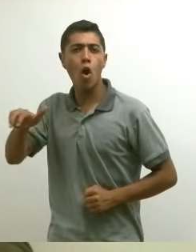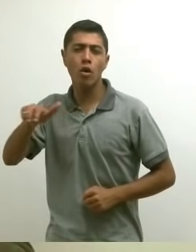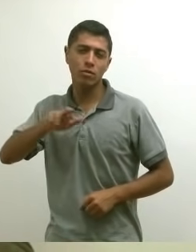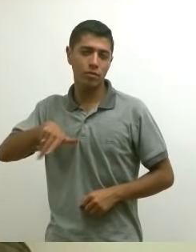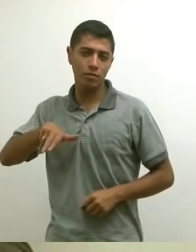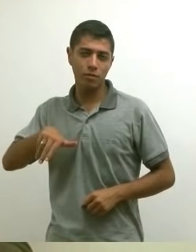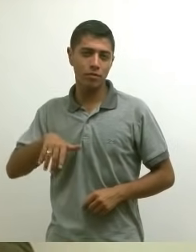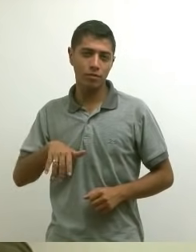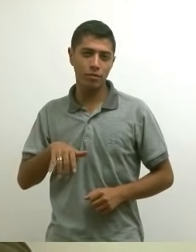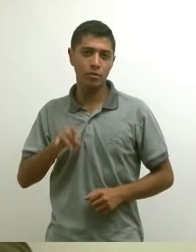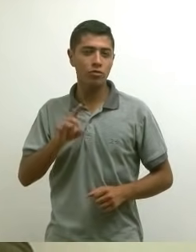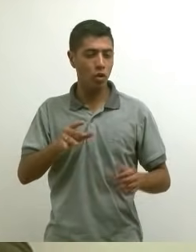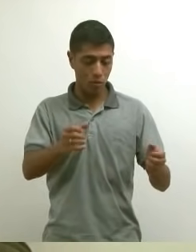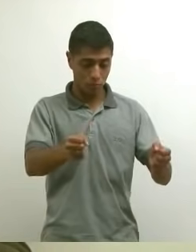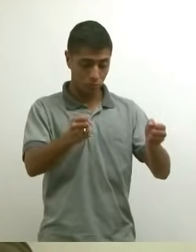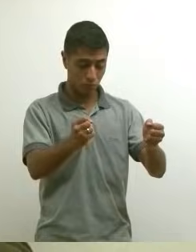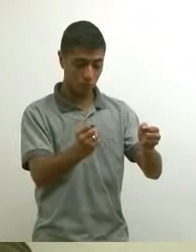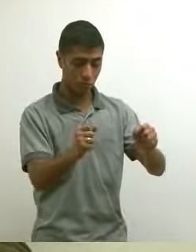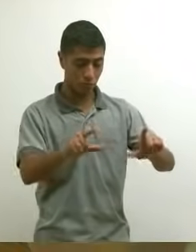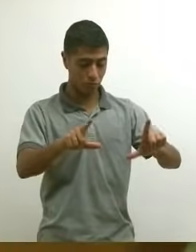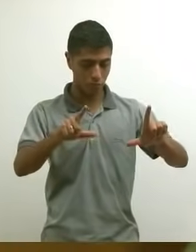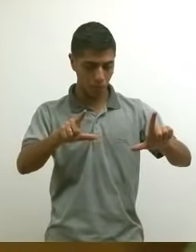hamster só